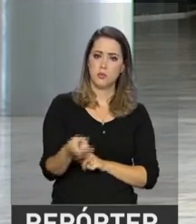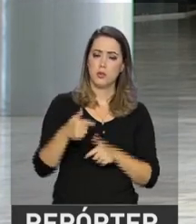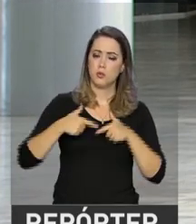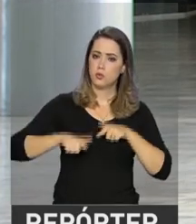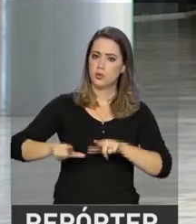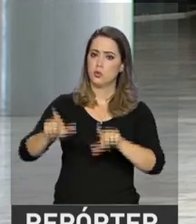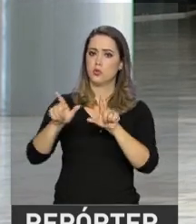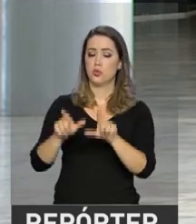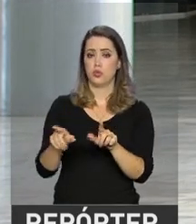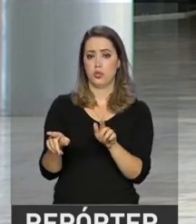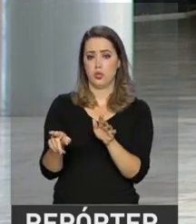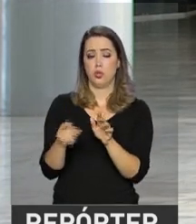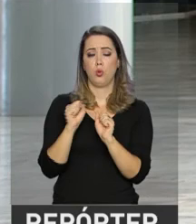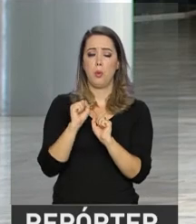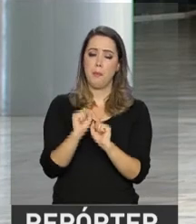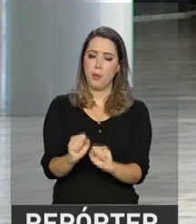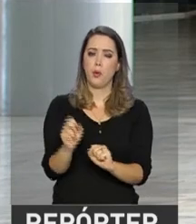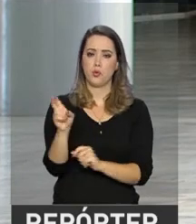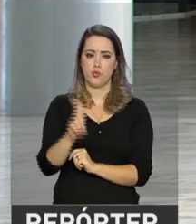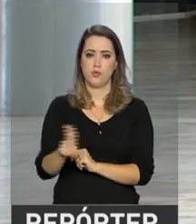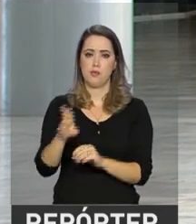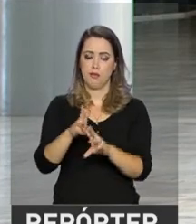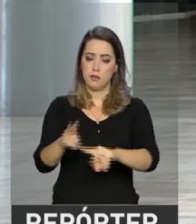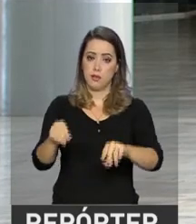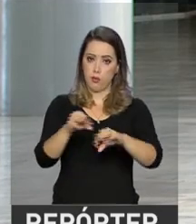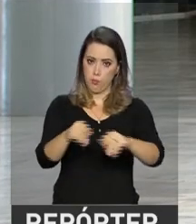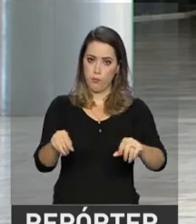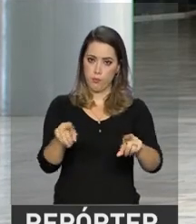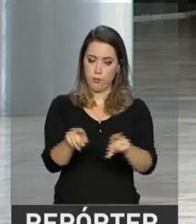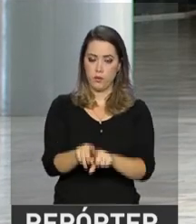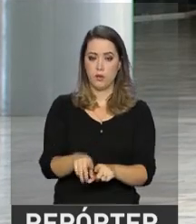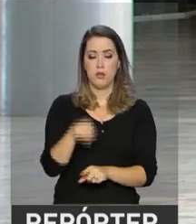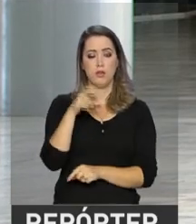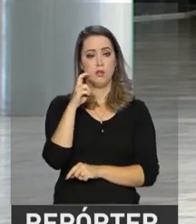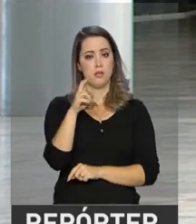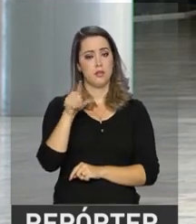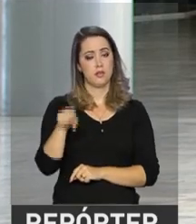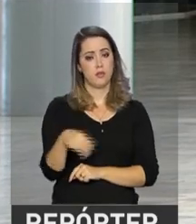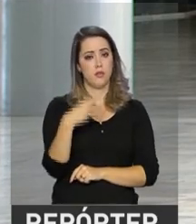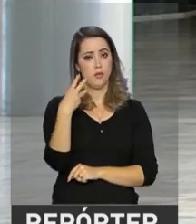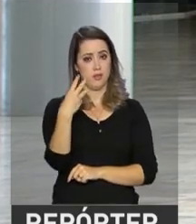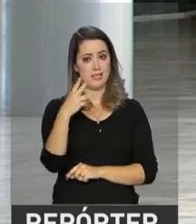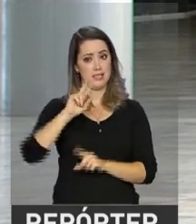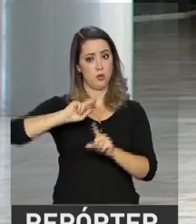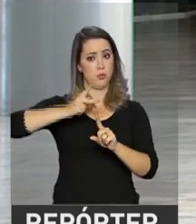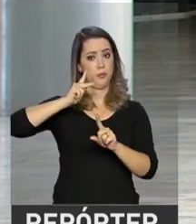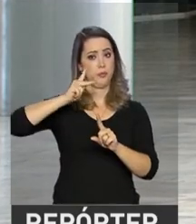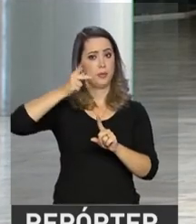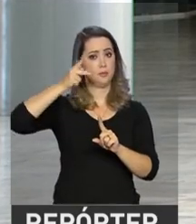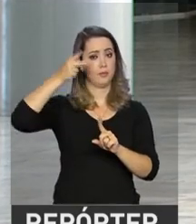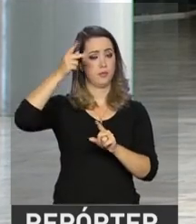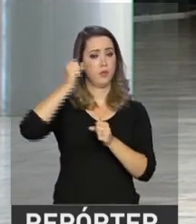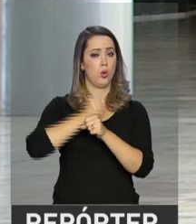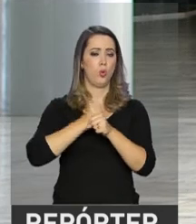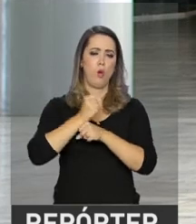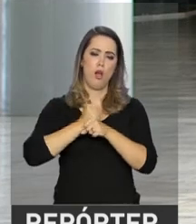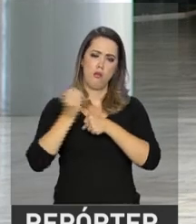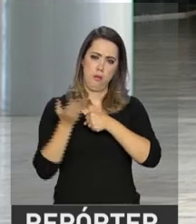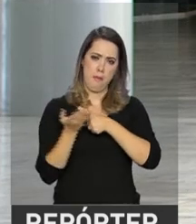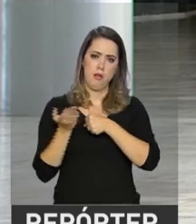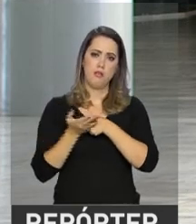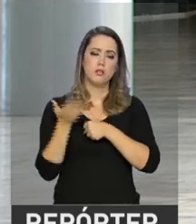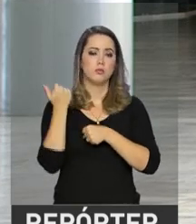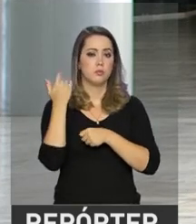de domínio em 2017. Nesse caso, o volume é 5,3 vezes superior à média anual. O governo